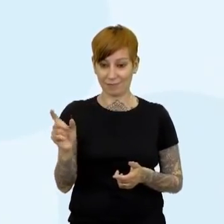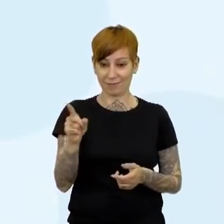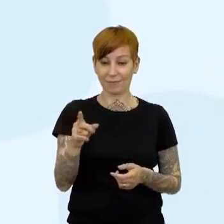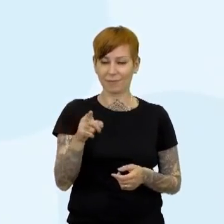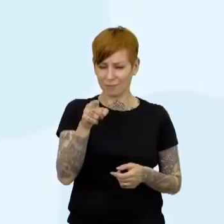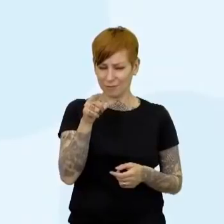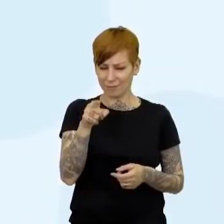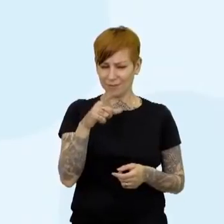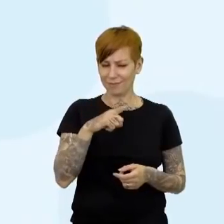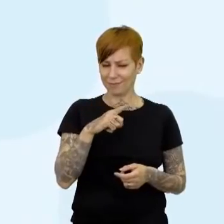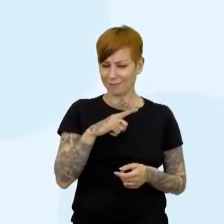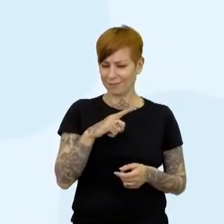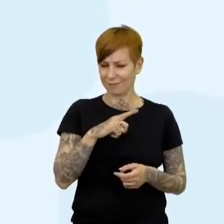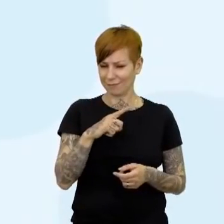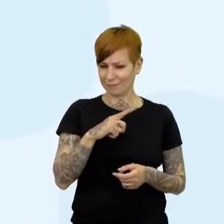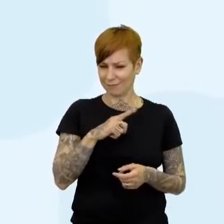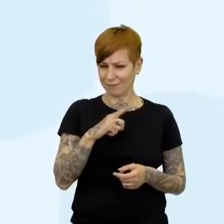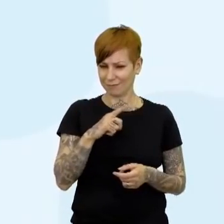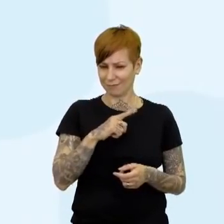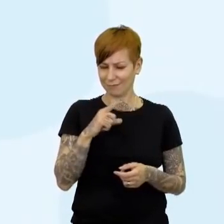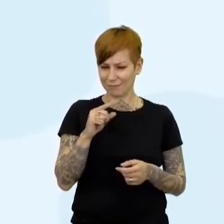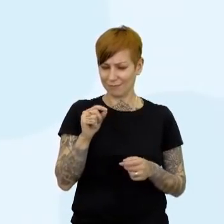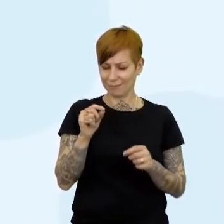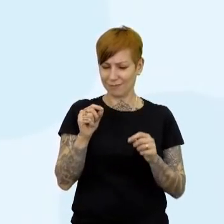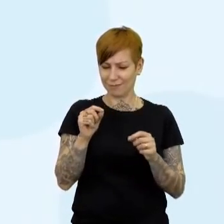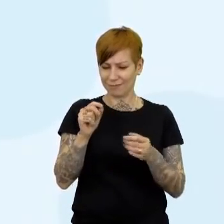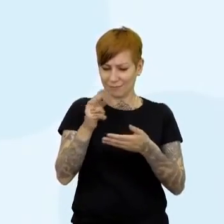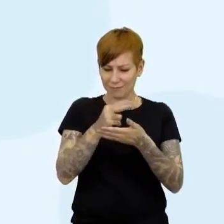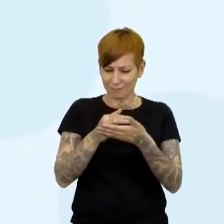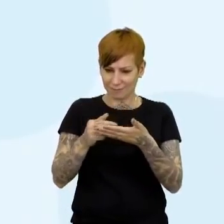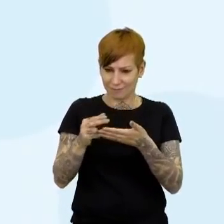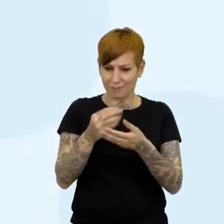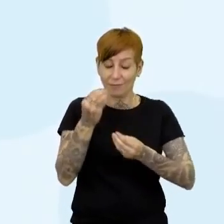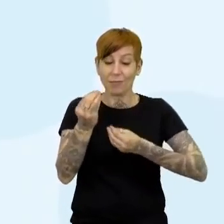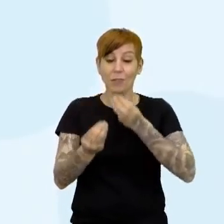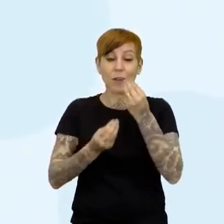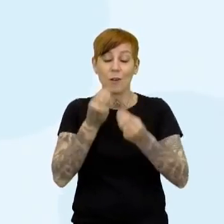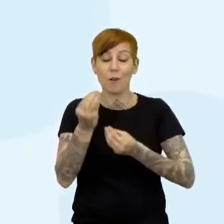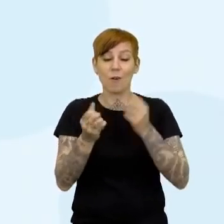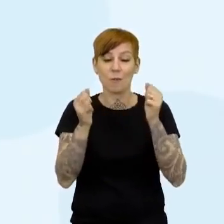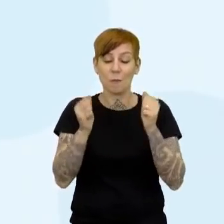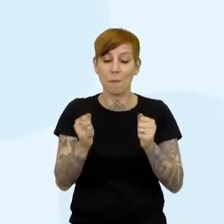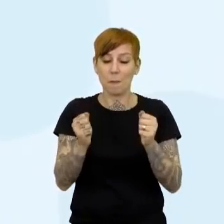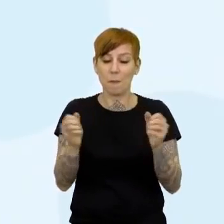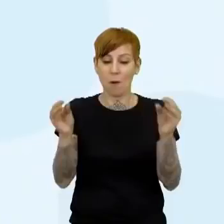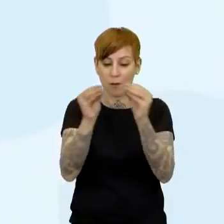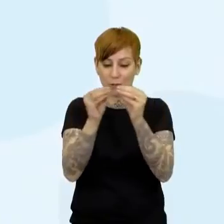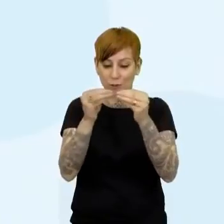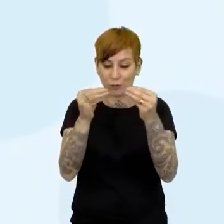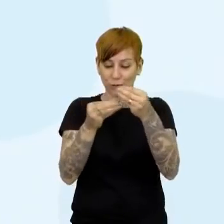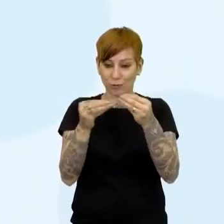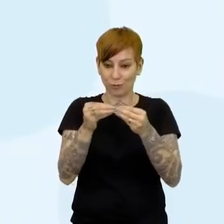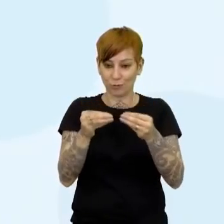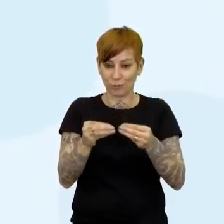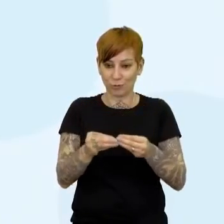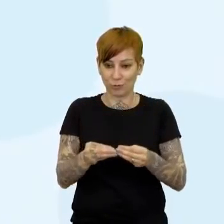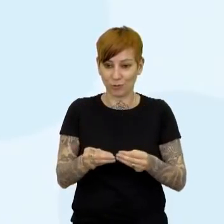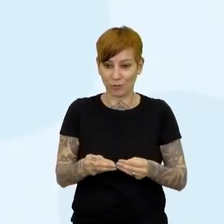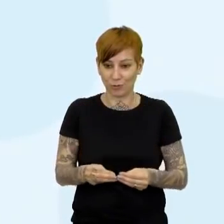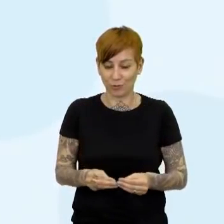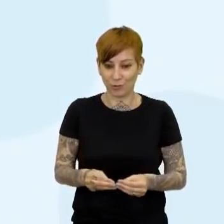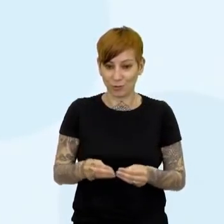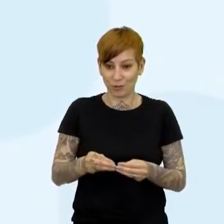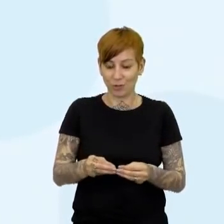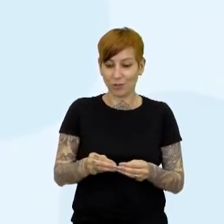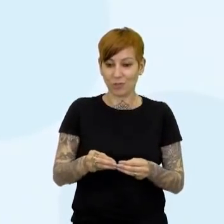vocês desenhar em um minutinho e dizer para mim como que vocês podem montar essas peças de maneira construir o